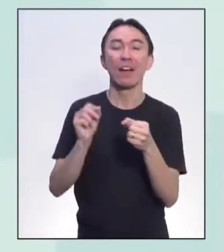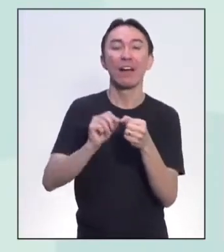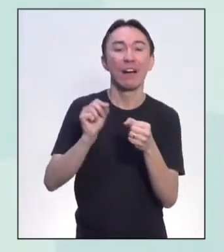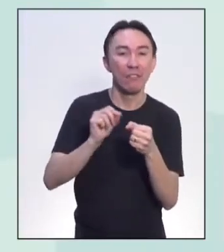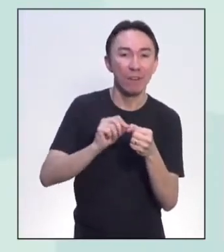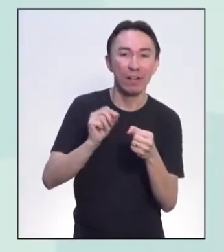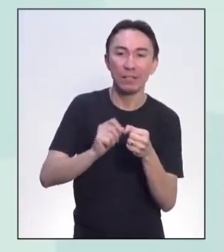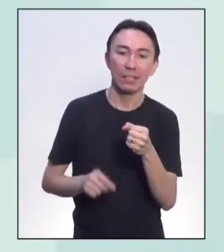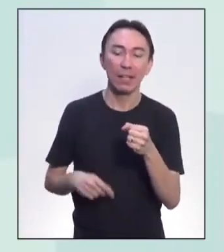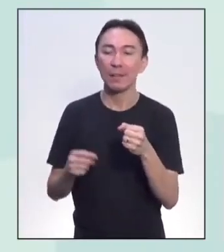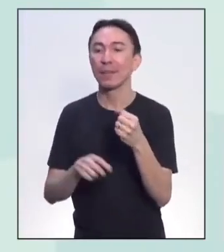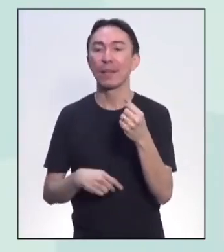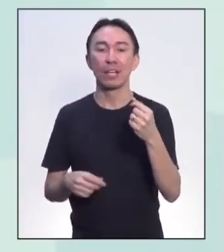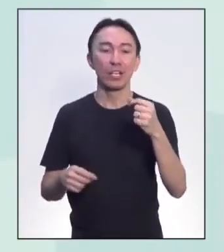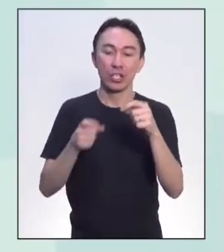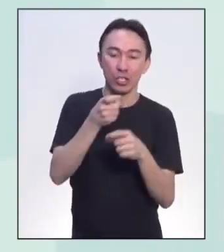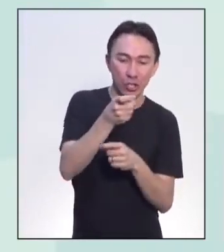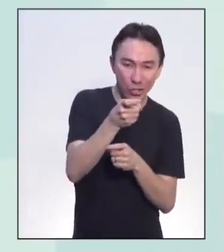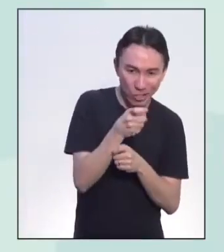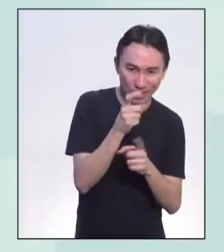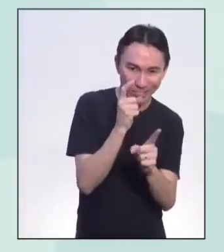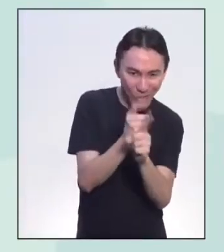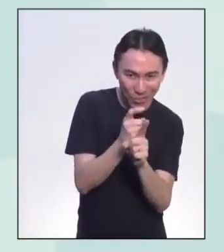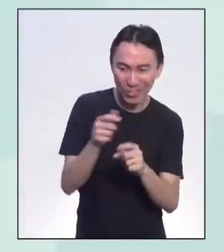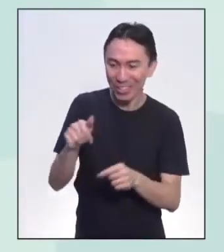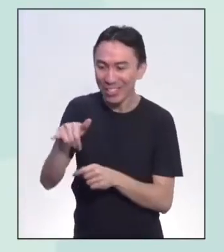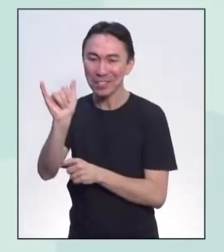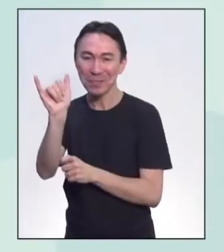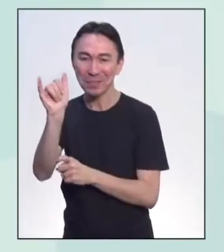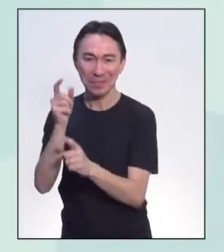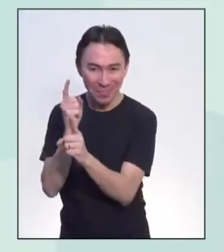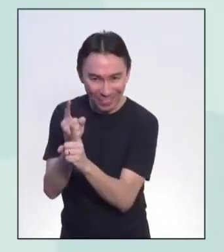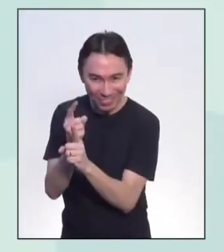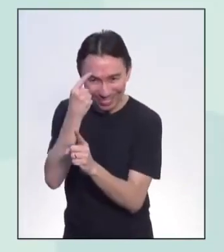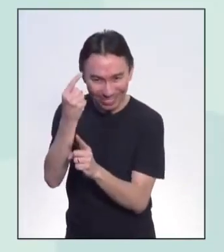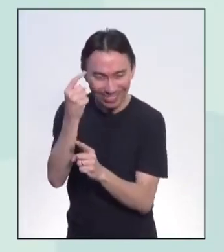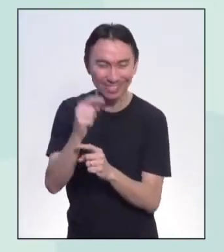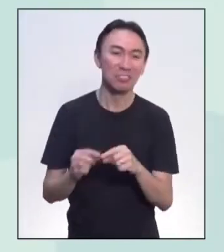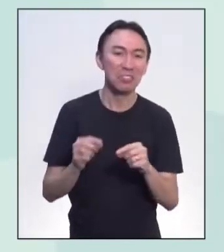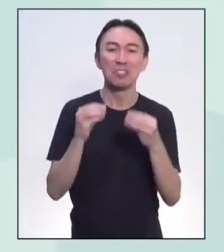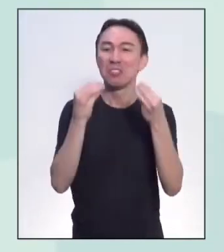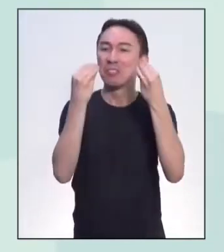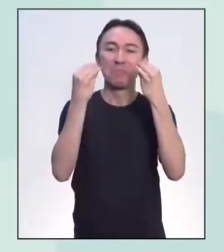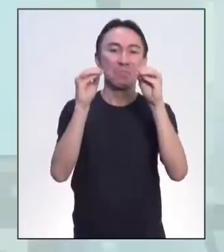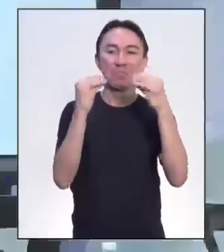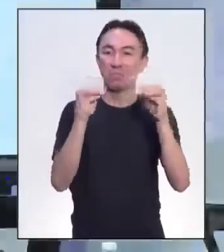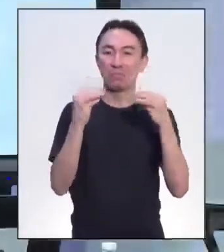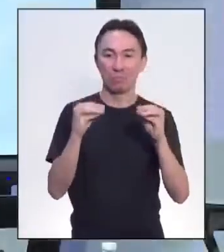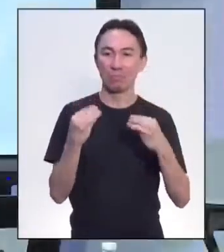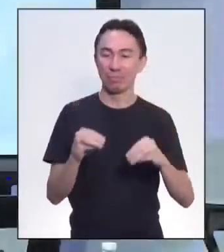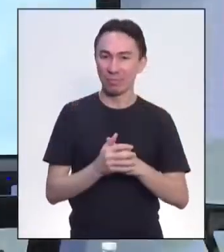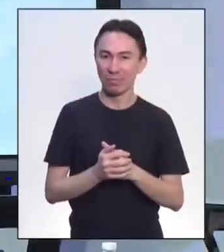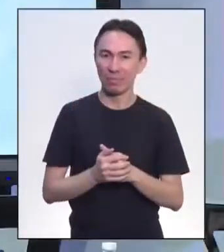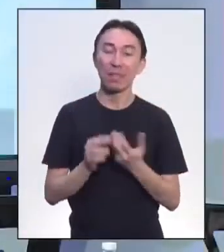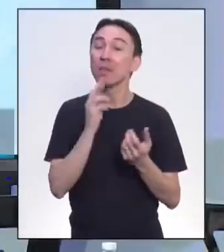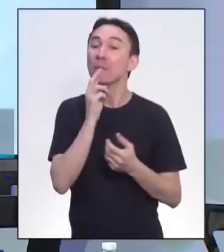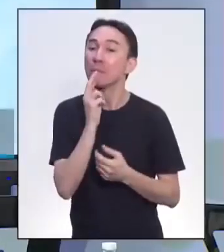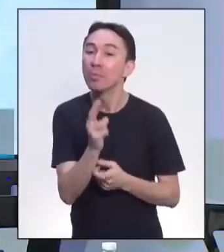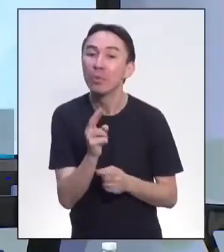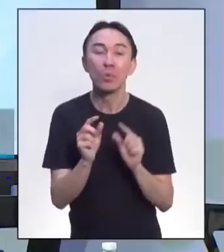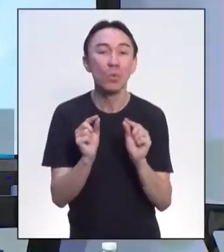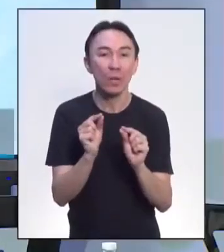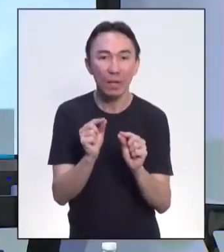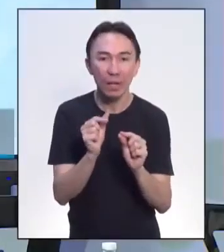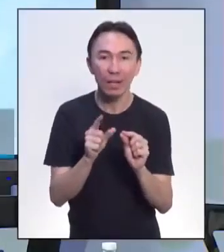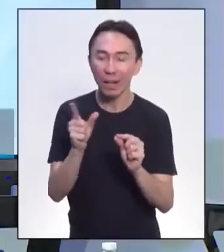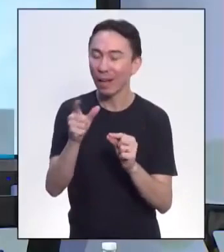3 com o valor que dá de y, menos 2 com o valor que dá de y e assim por diante. O que eu quero que você me responda no chat? Os